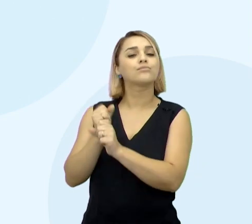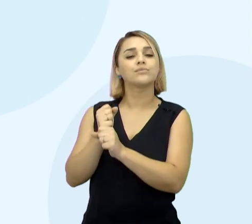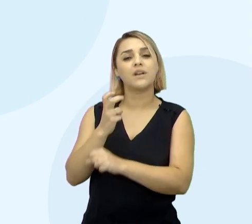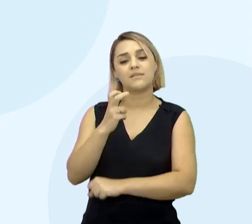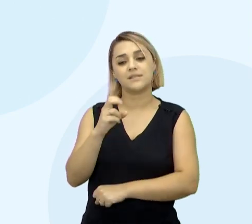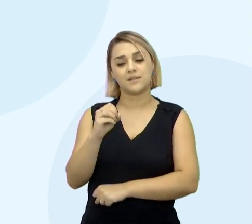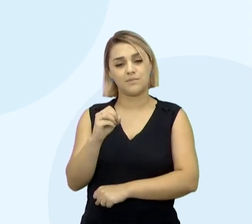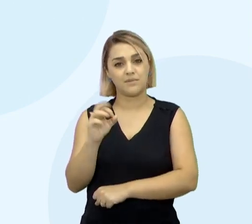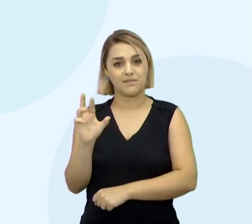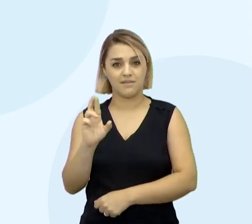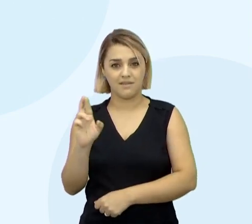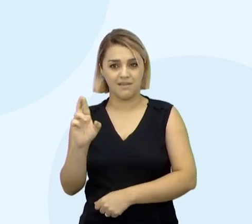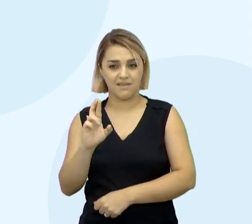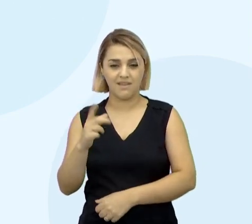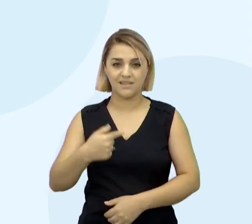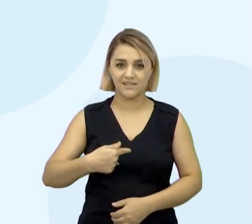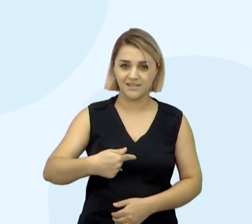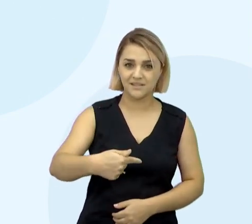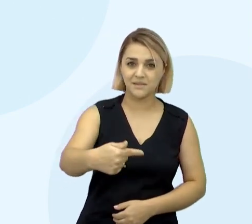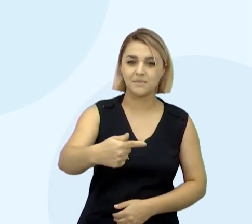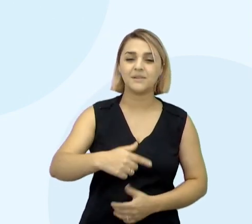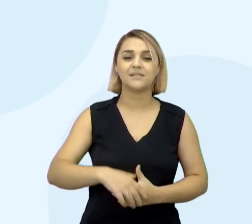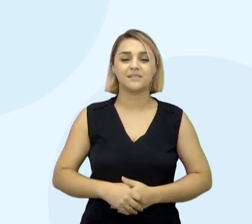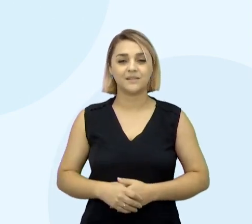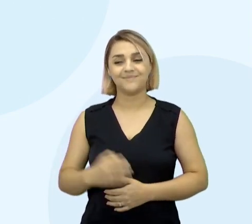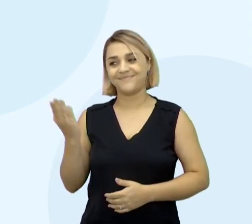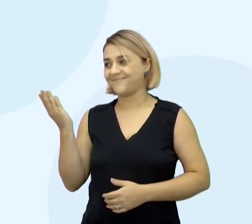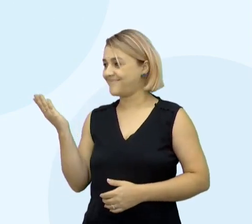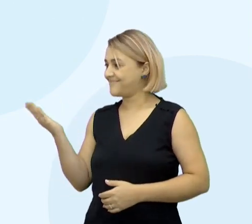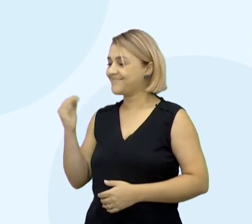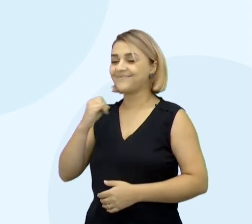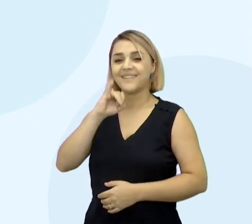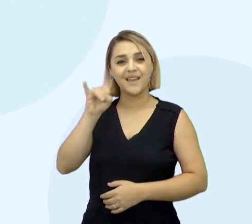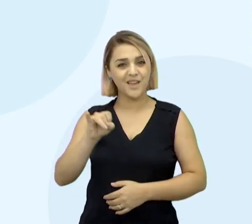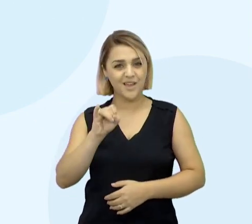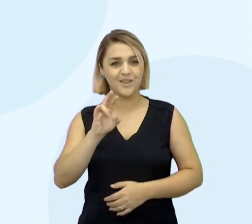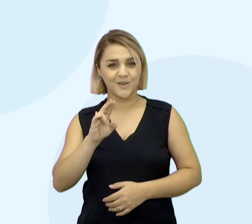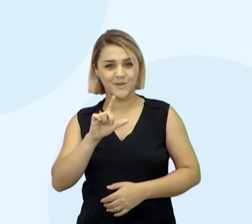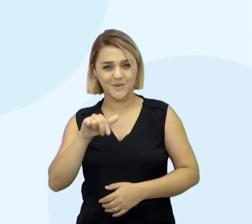na semana. Então, a Juliana, ela gasta aí